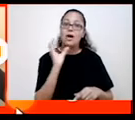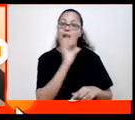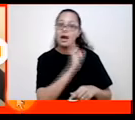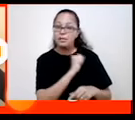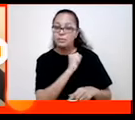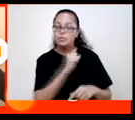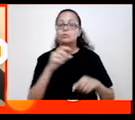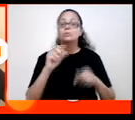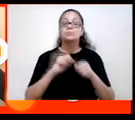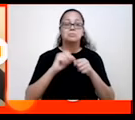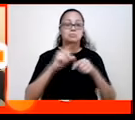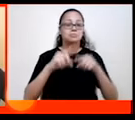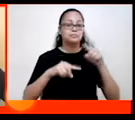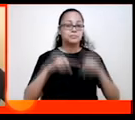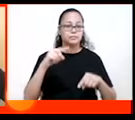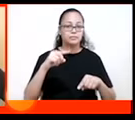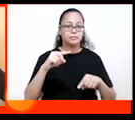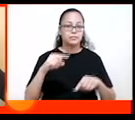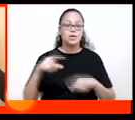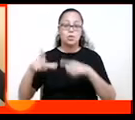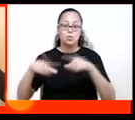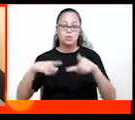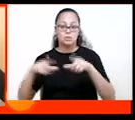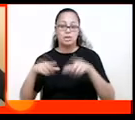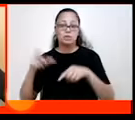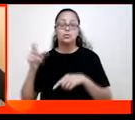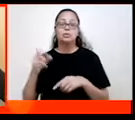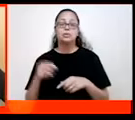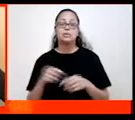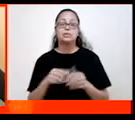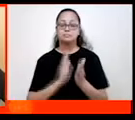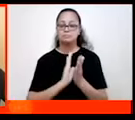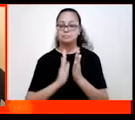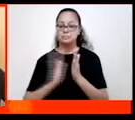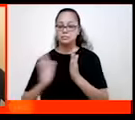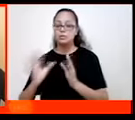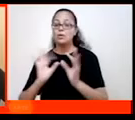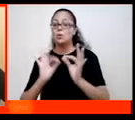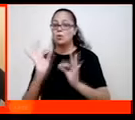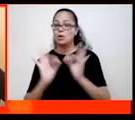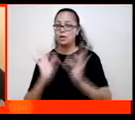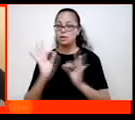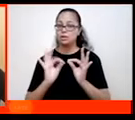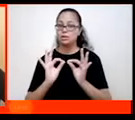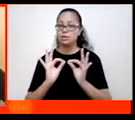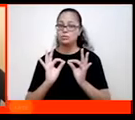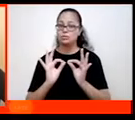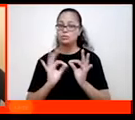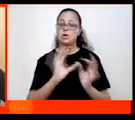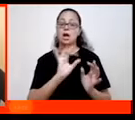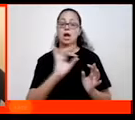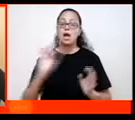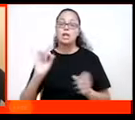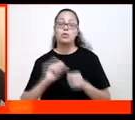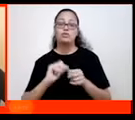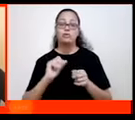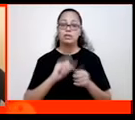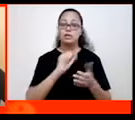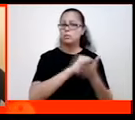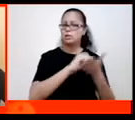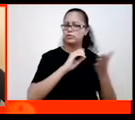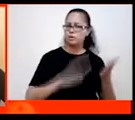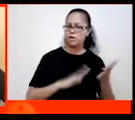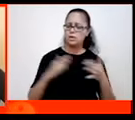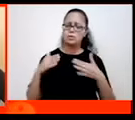mais rápida aí a produção. Os trabalhadores eles eram organizados de forma hierarquizada e sistematizada, cada um desenvolvendo